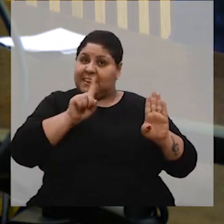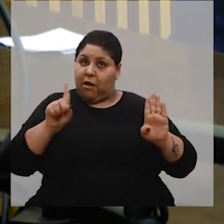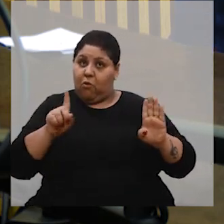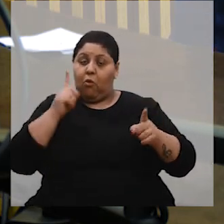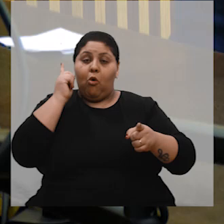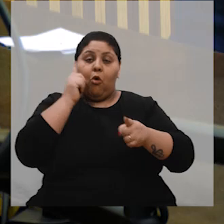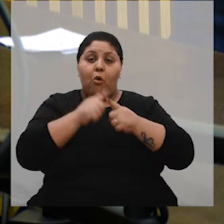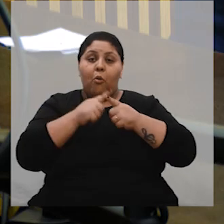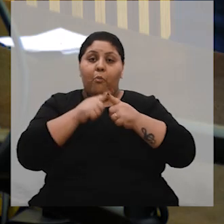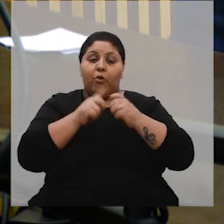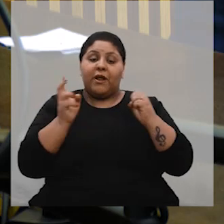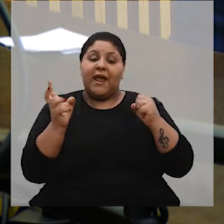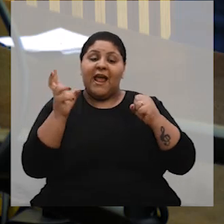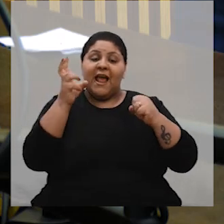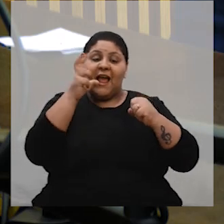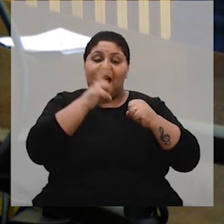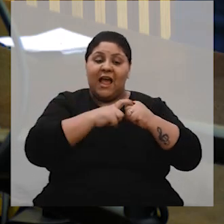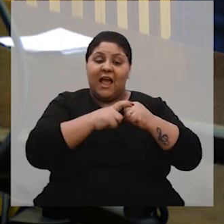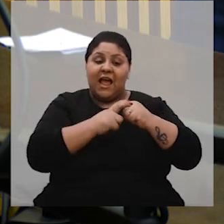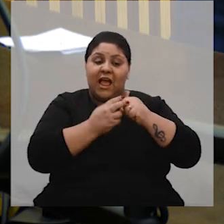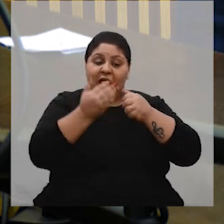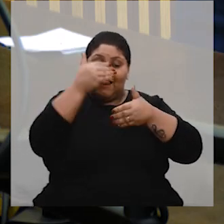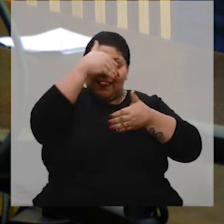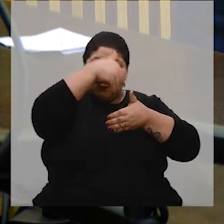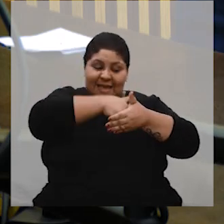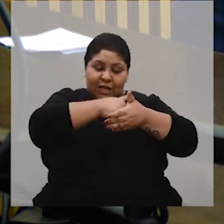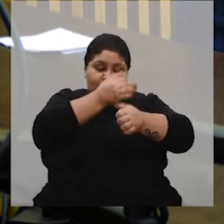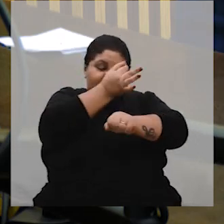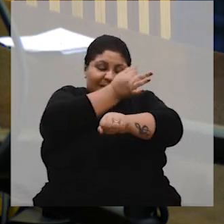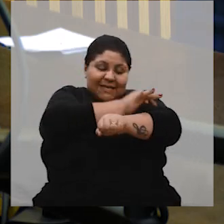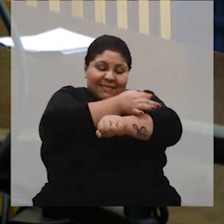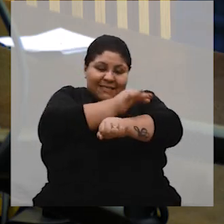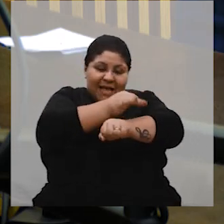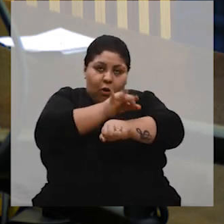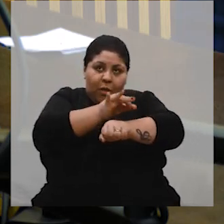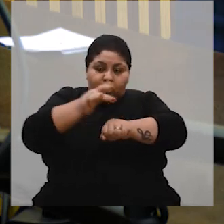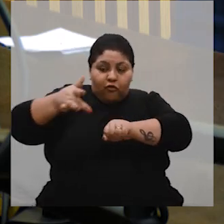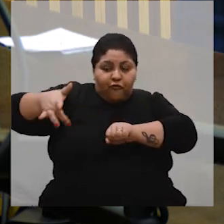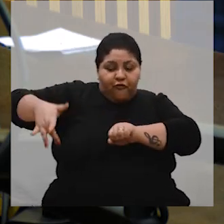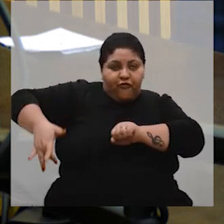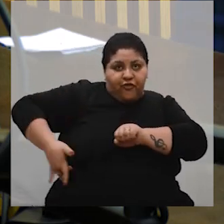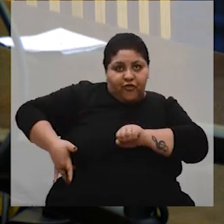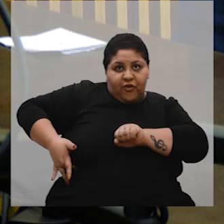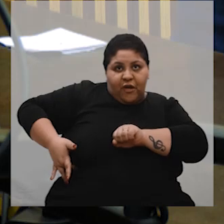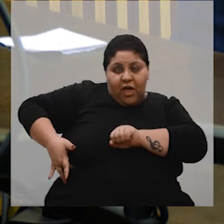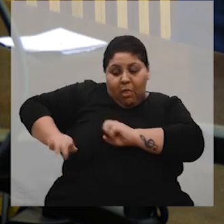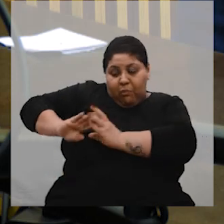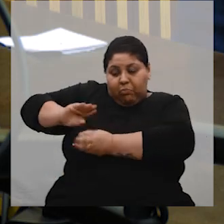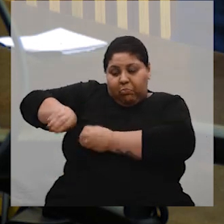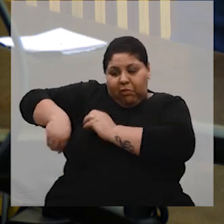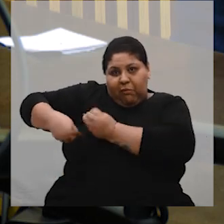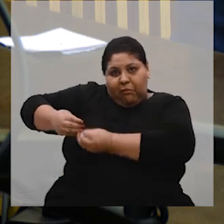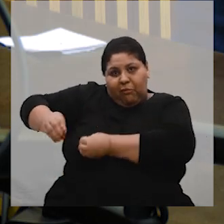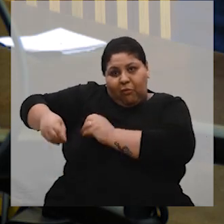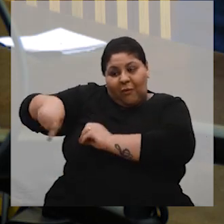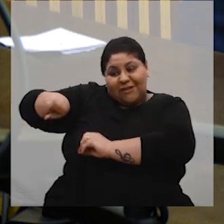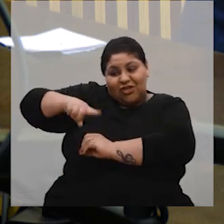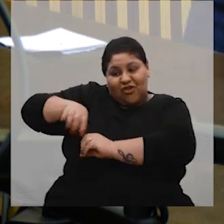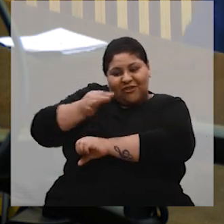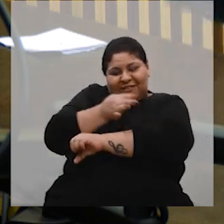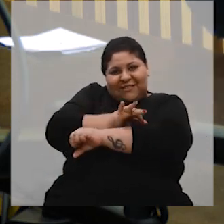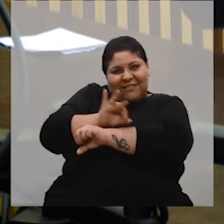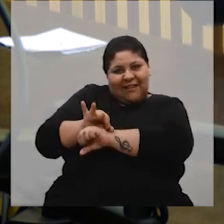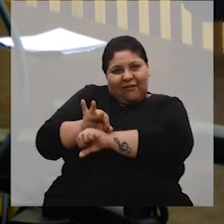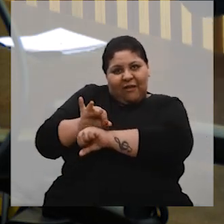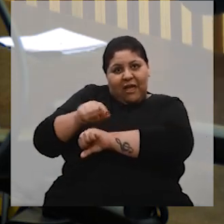quê? O vírus, ele vai para dentro da célula do fígado e ele se mistura com as nossas células.